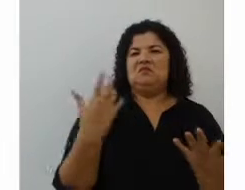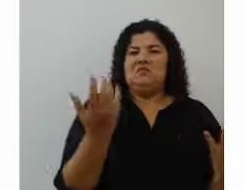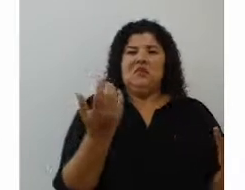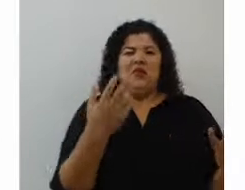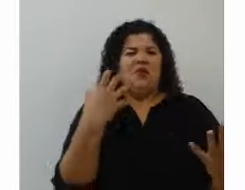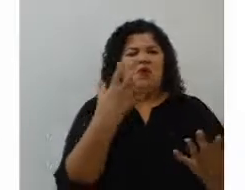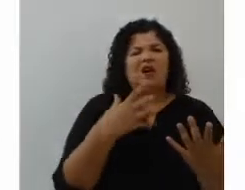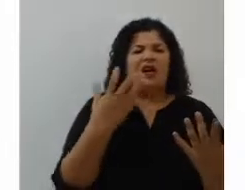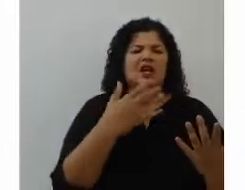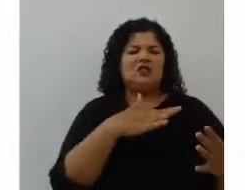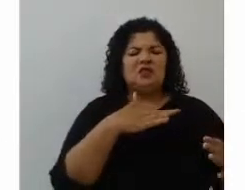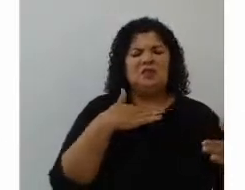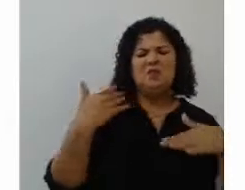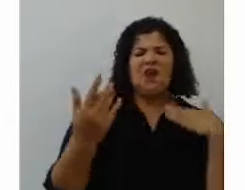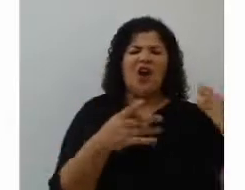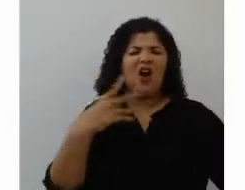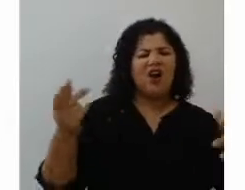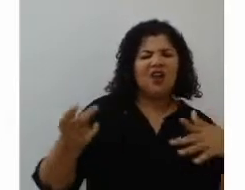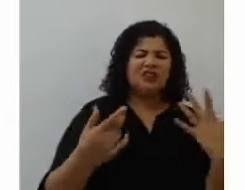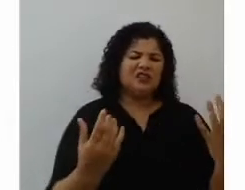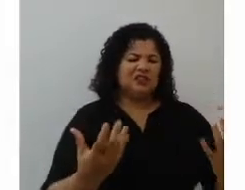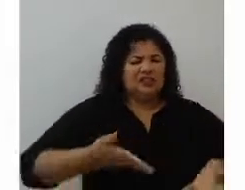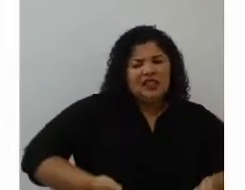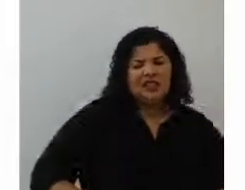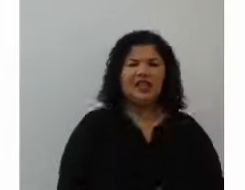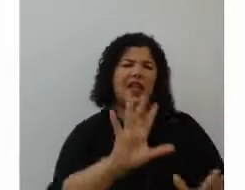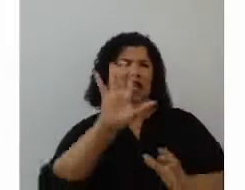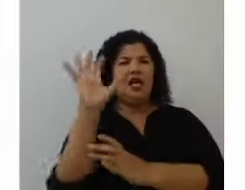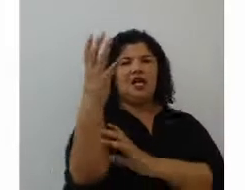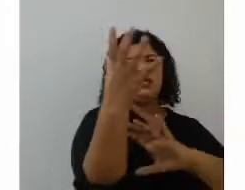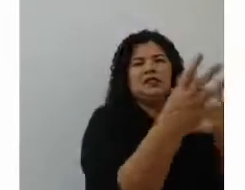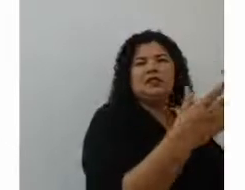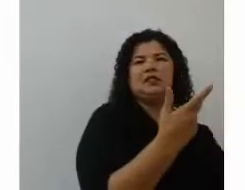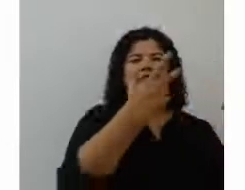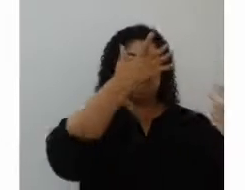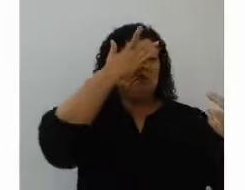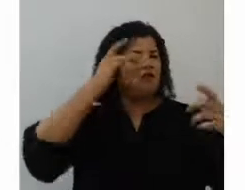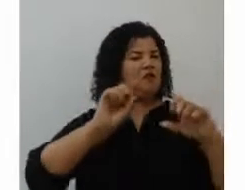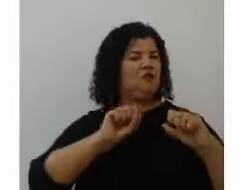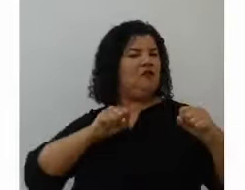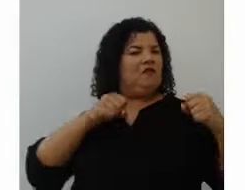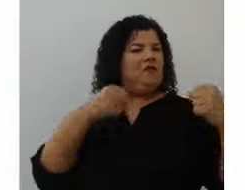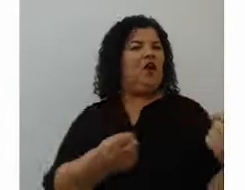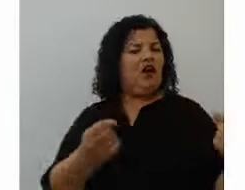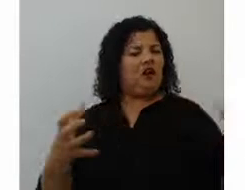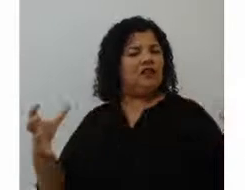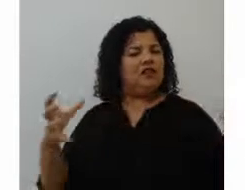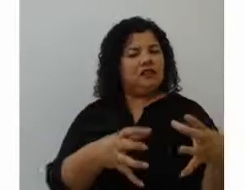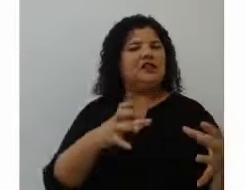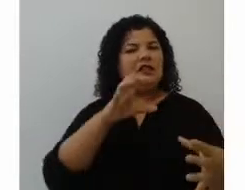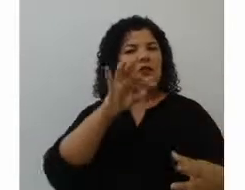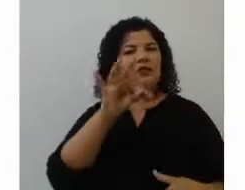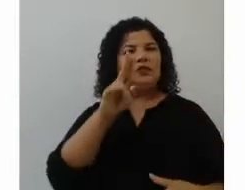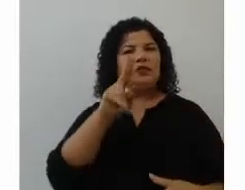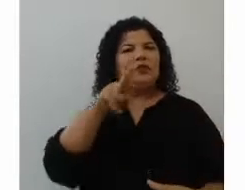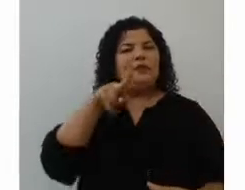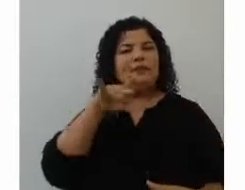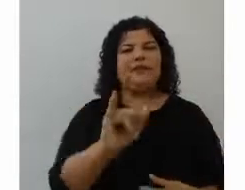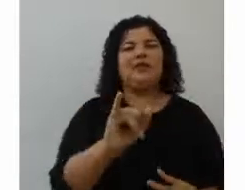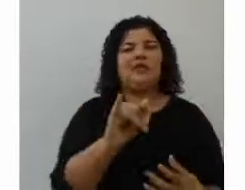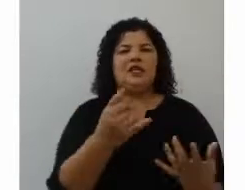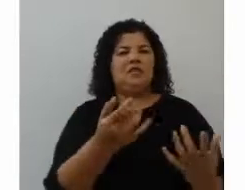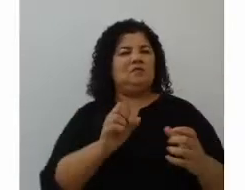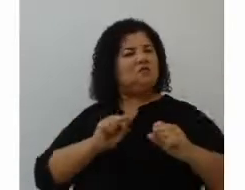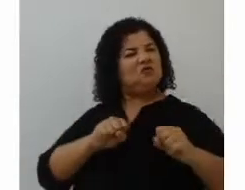ouvi, sou filho das selvas, nas selvas cresci, guerreiros descendo da tribo Tupi, da tribo pujante, que agora anda